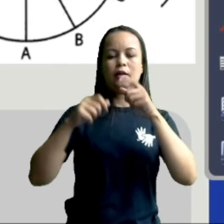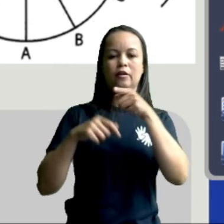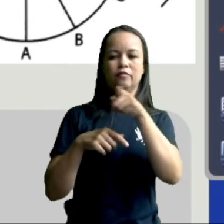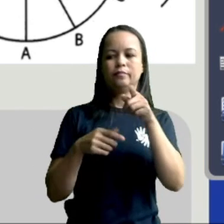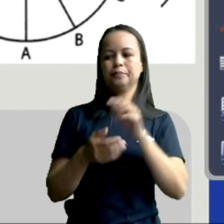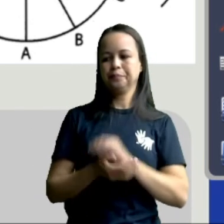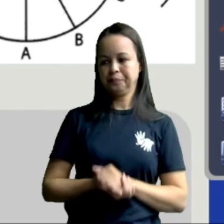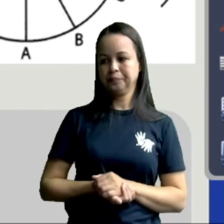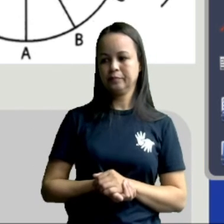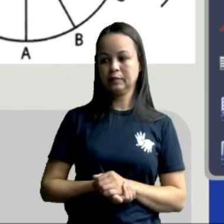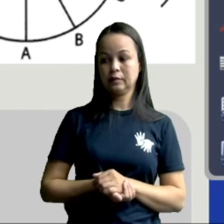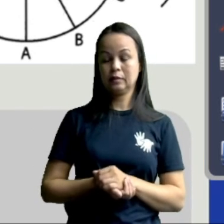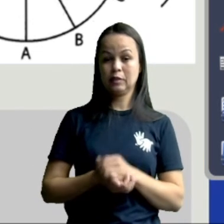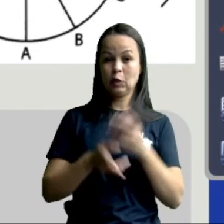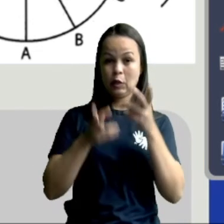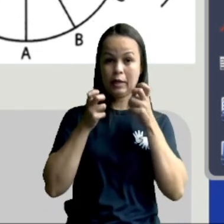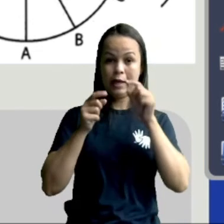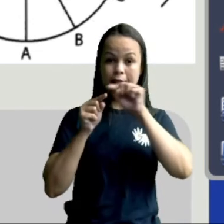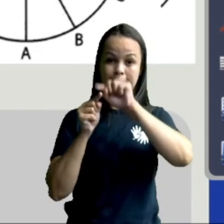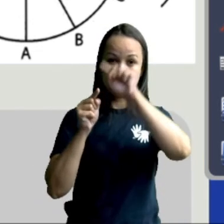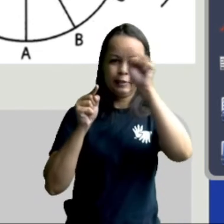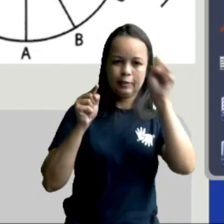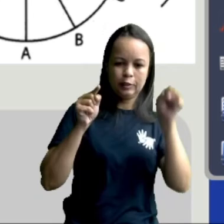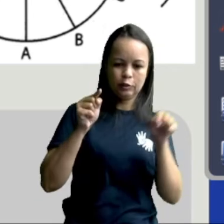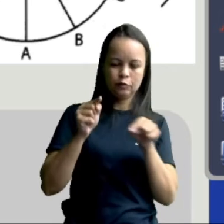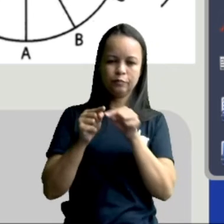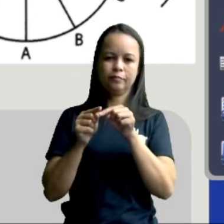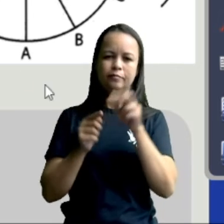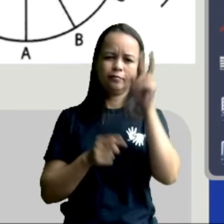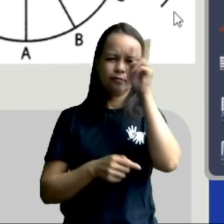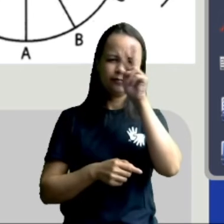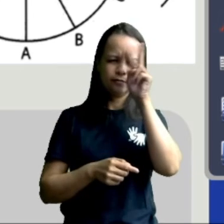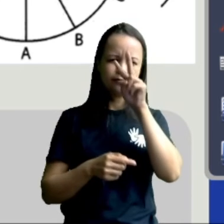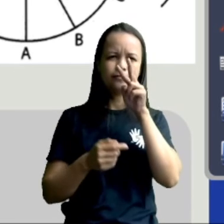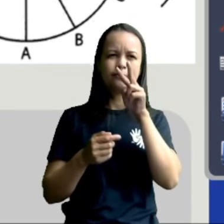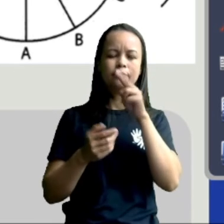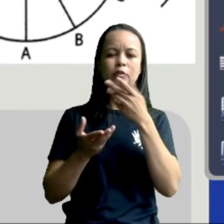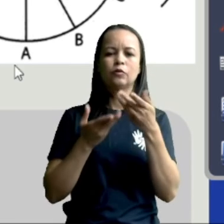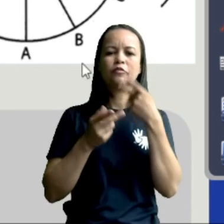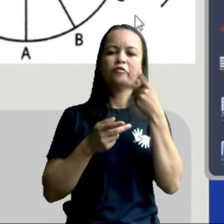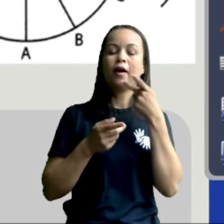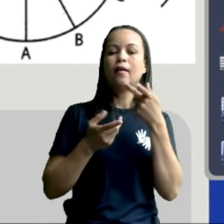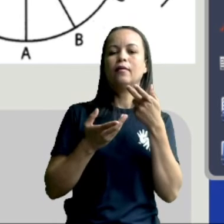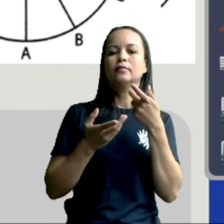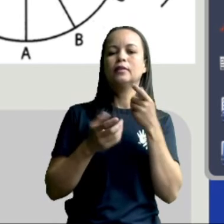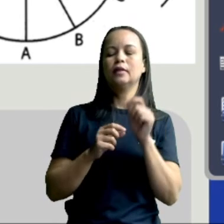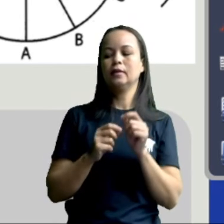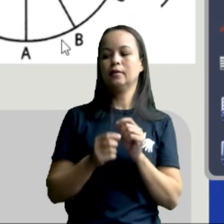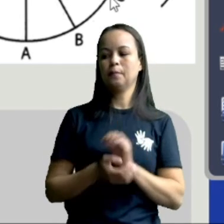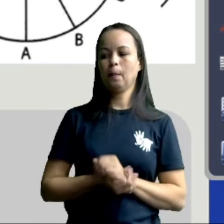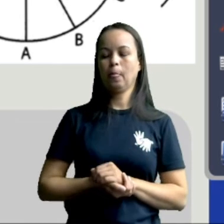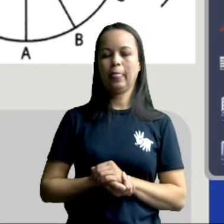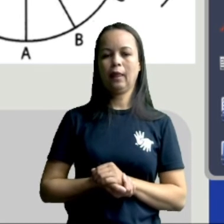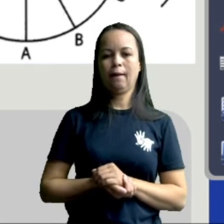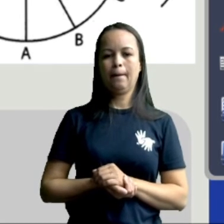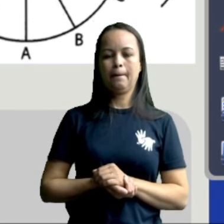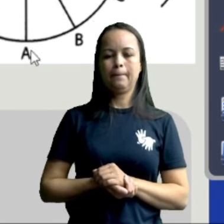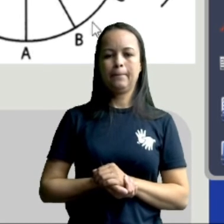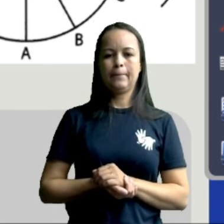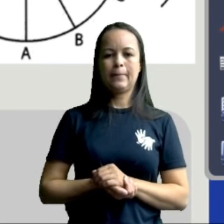as questões. Olha aqui a circunferência. Lembra que quando a gente está falando de